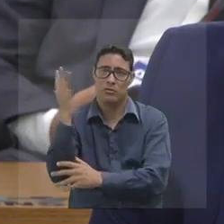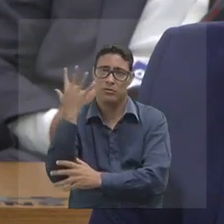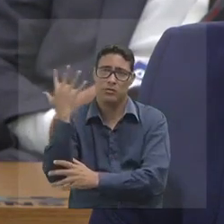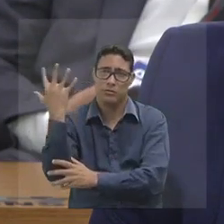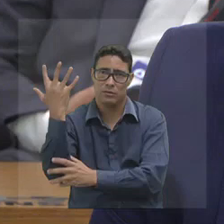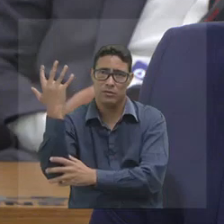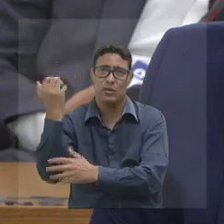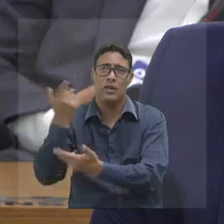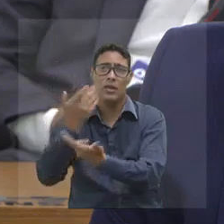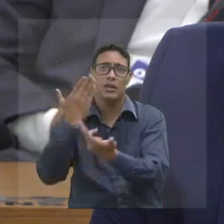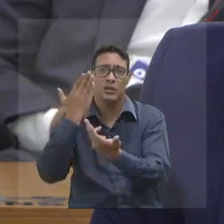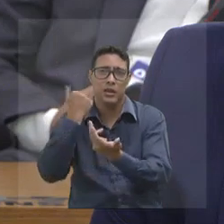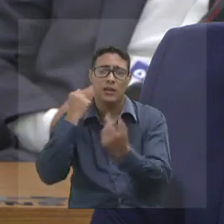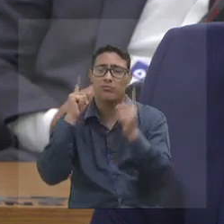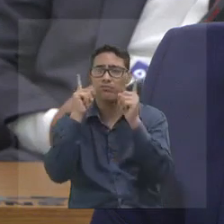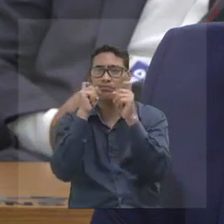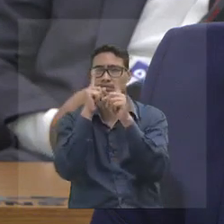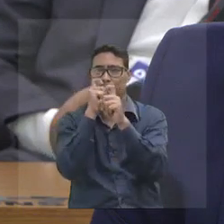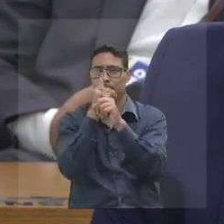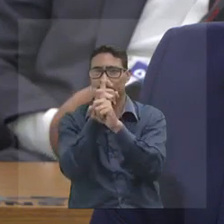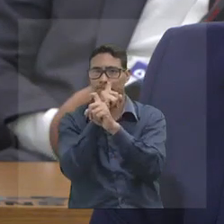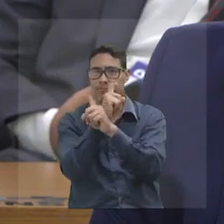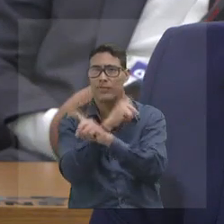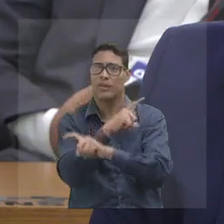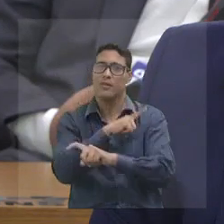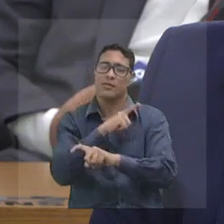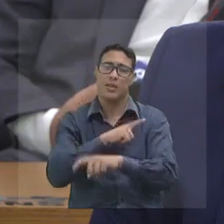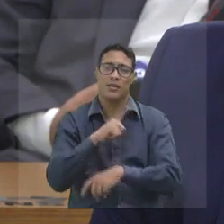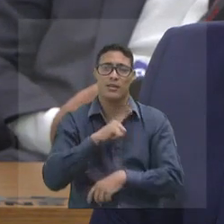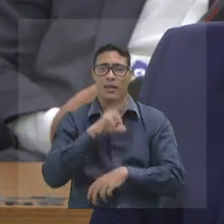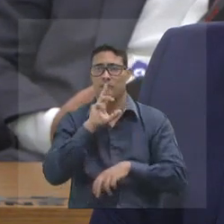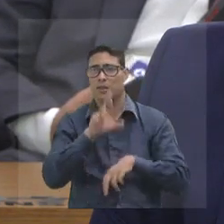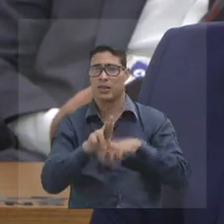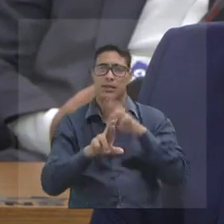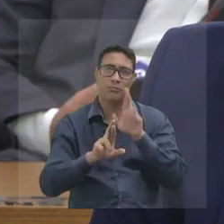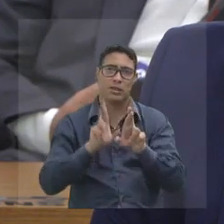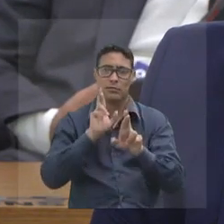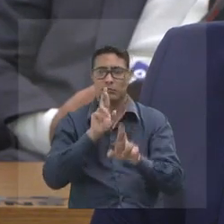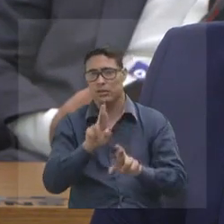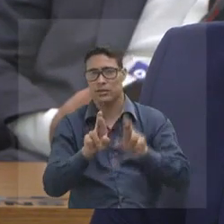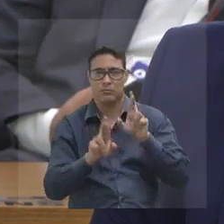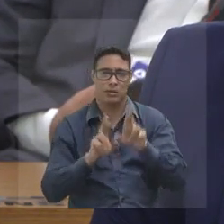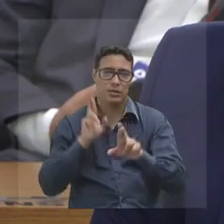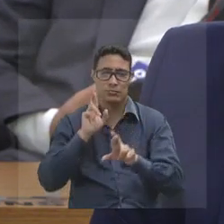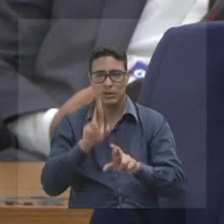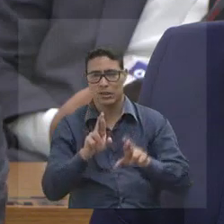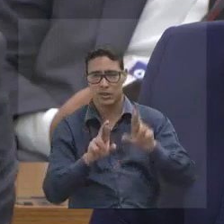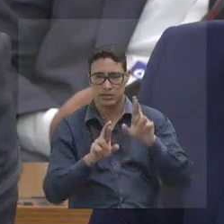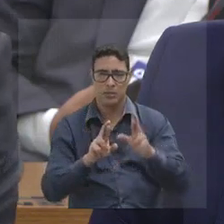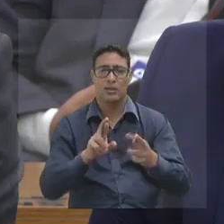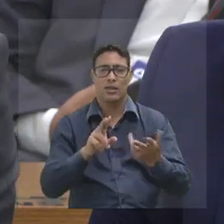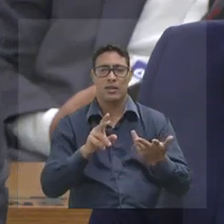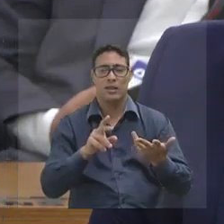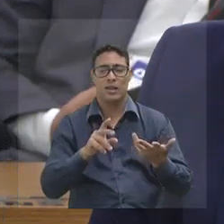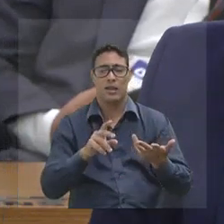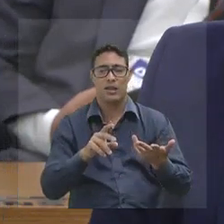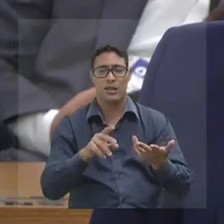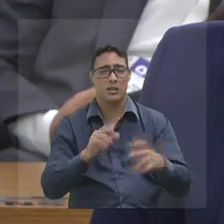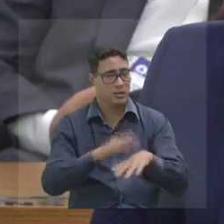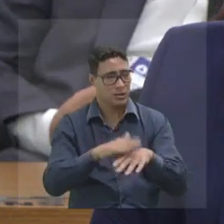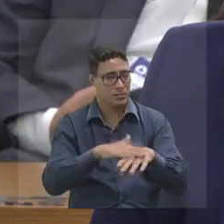a dificuldade que é de dar resposta na vontade que as pessoas têm